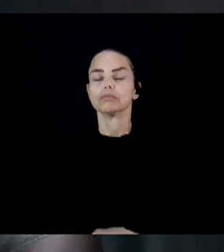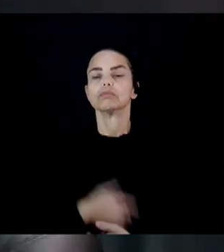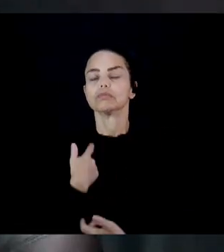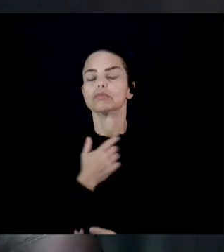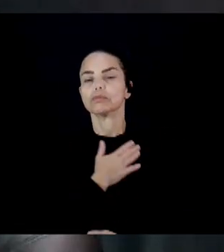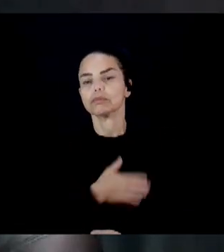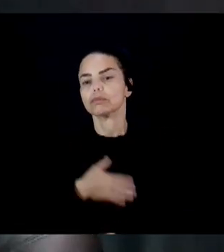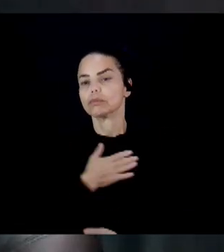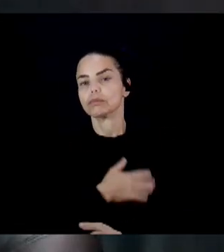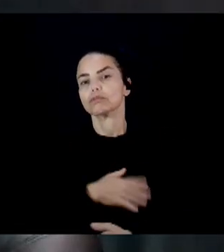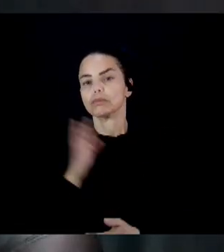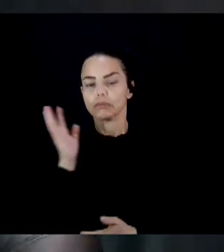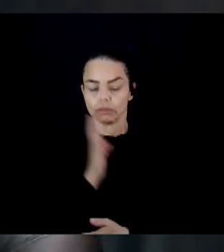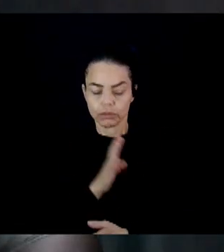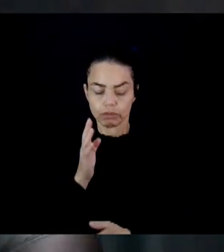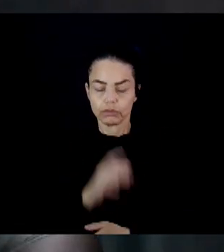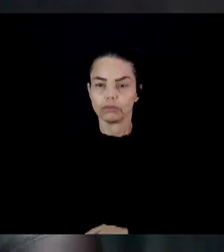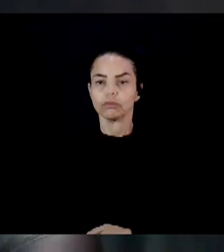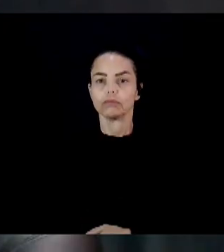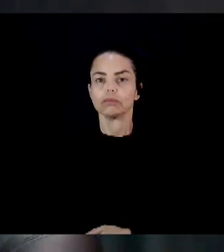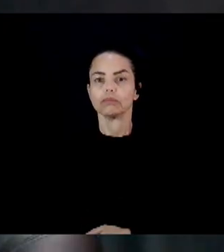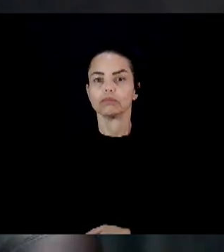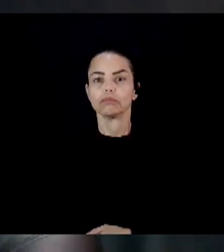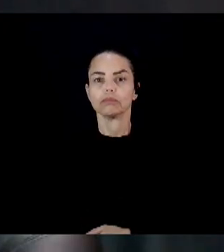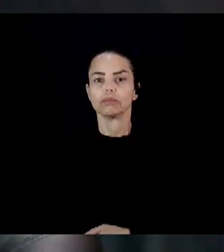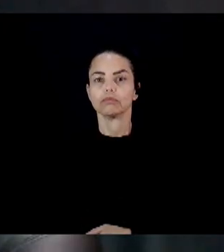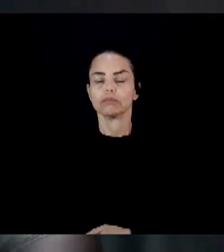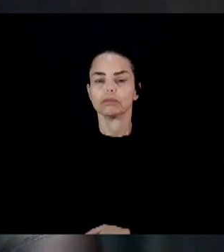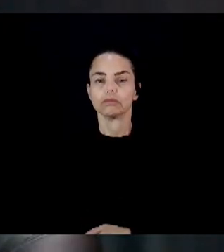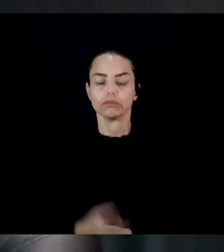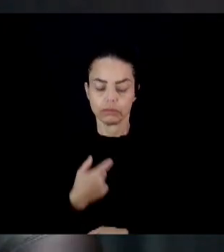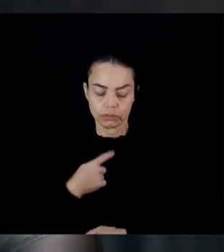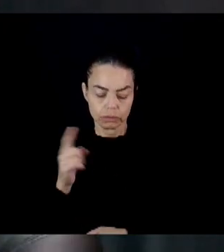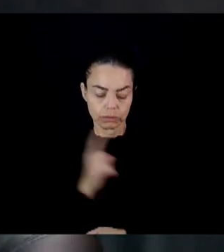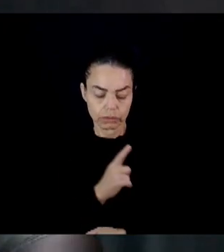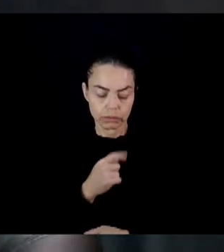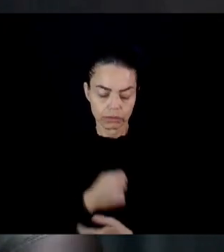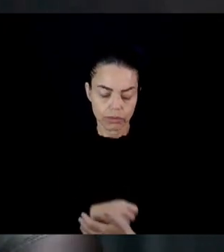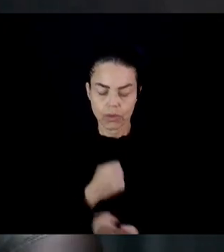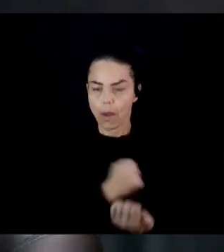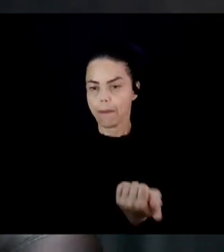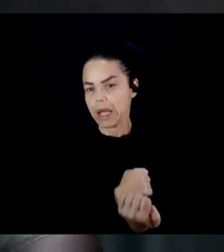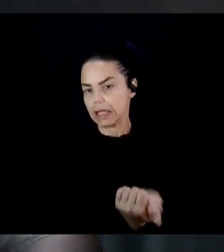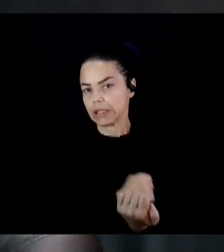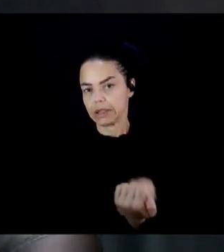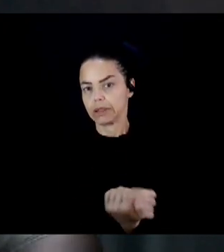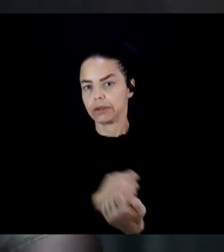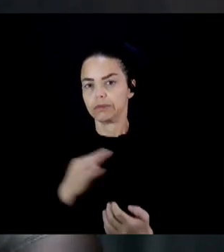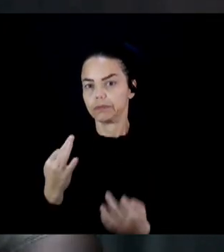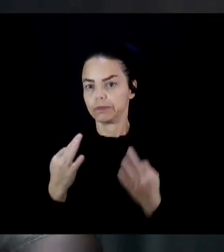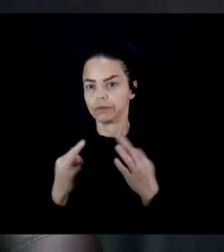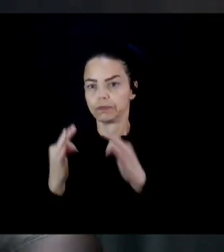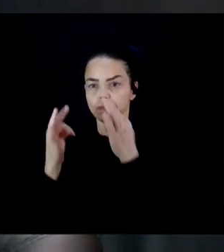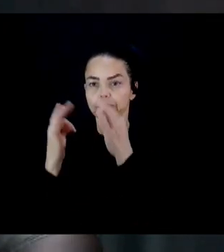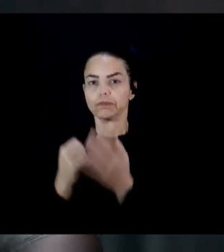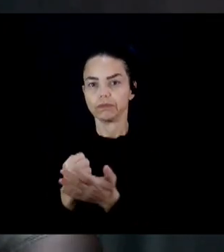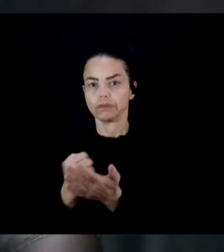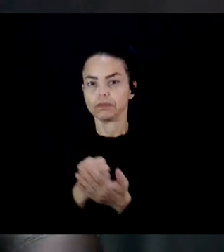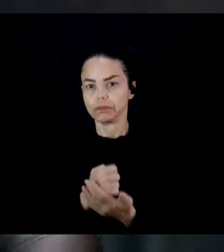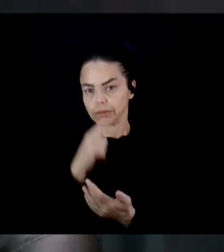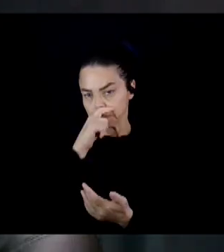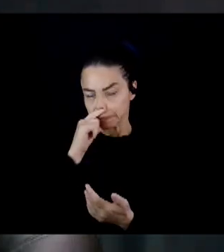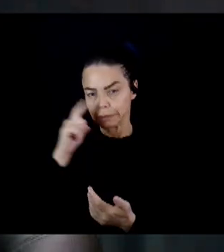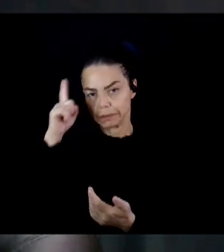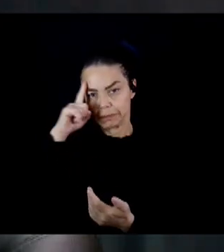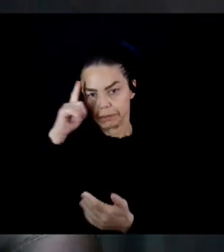eu também sou super a favor da gente não ser refém de tecnologia. Isso. A tecnologia ajuda a gente no dia a dia com tudo,